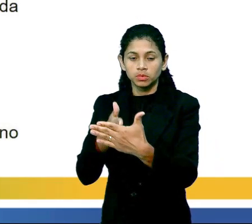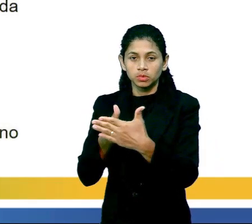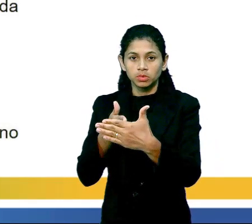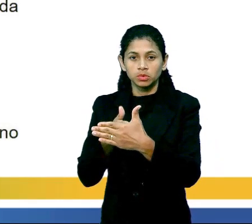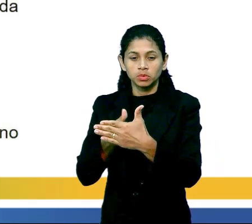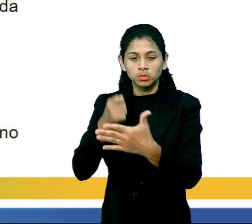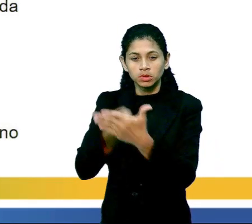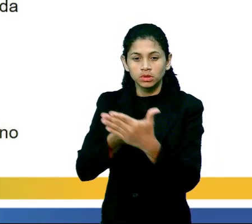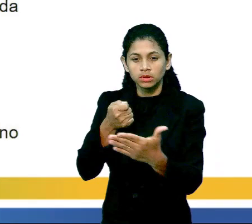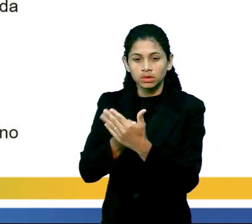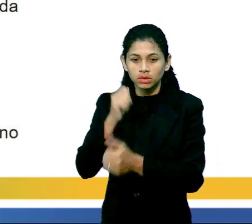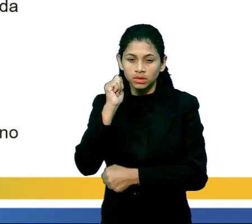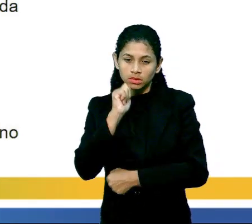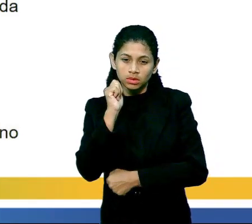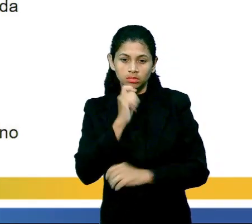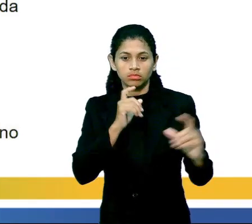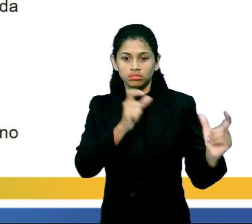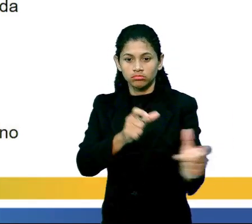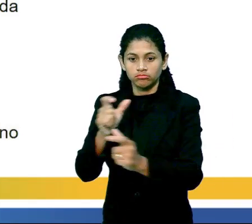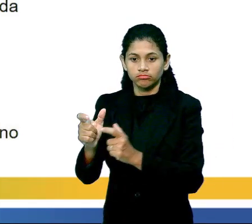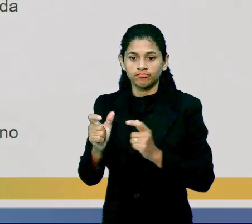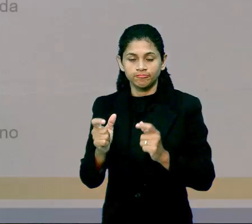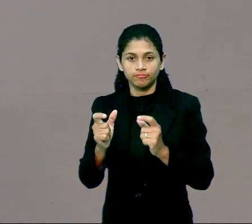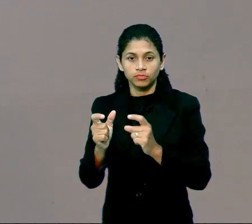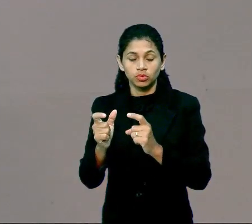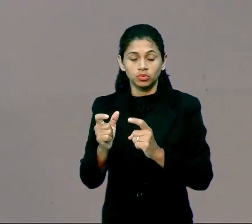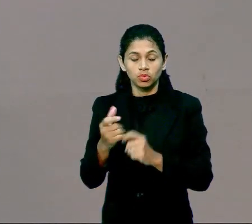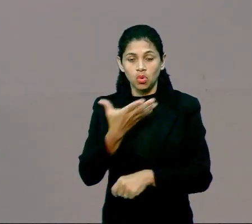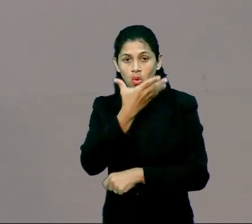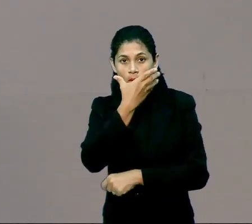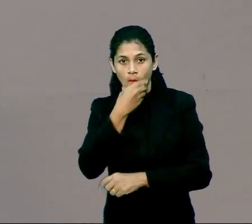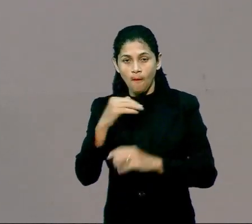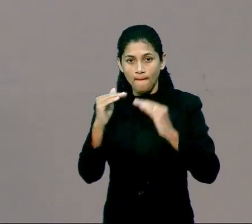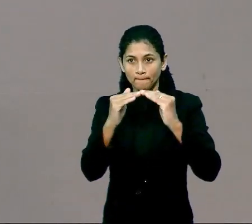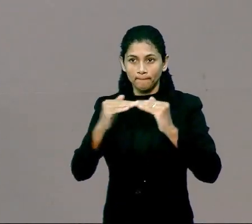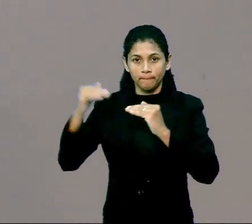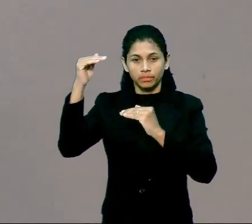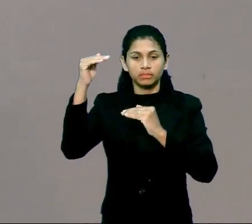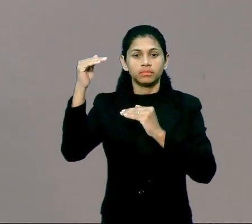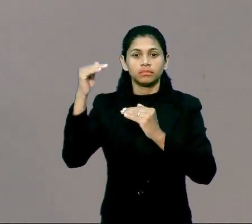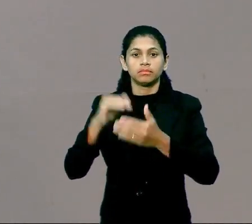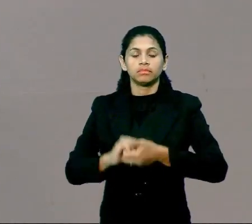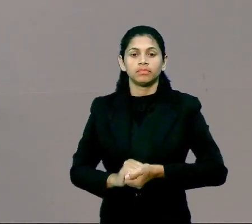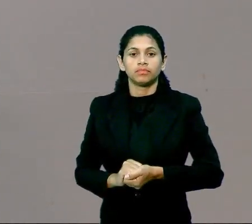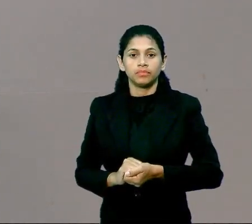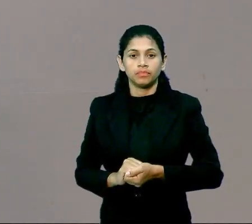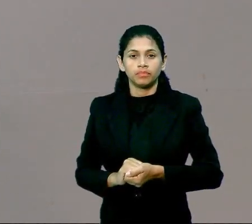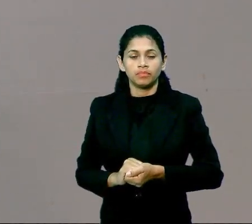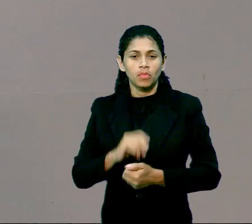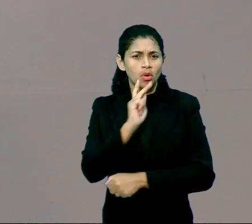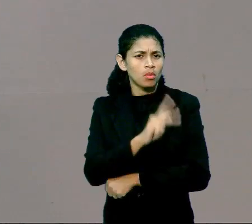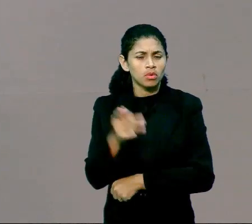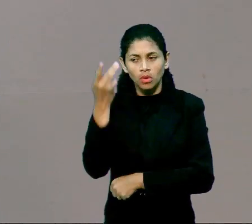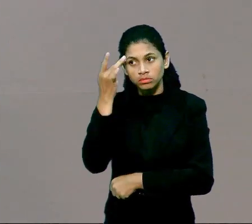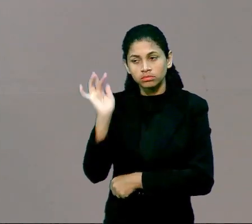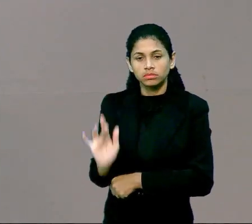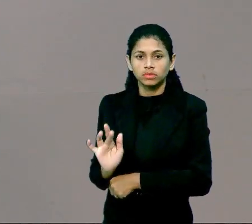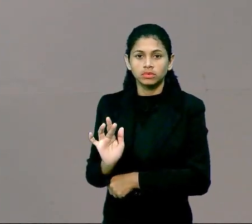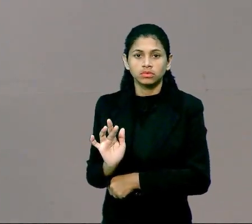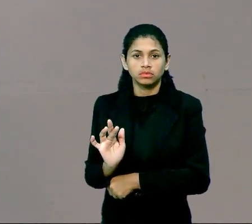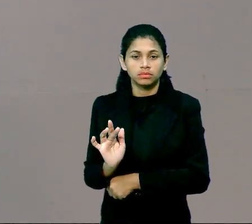mulher num espaço de predomínio masculino. Aqui a gente já tem a compreensão. Professor, eu não sei. A gente